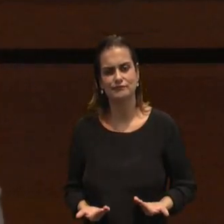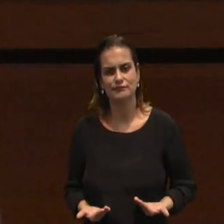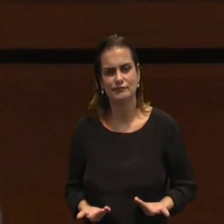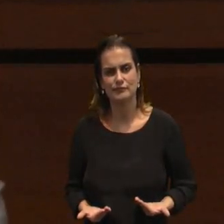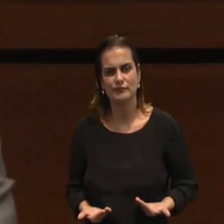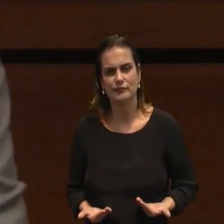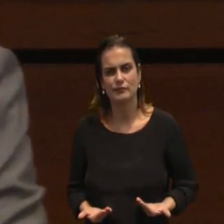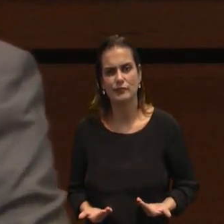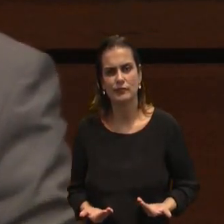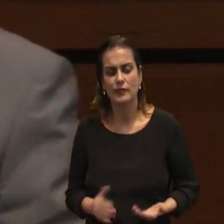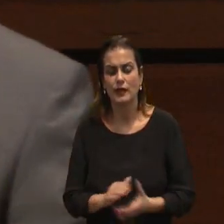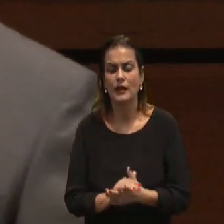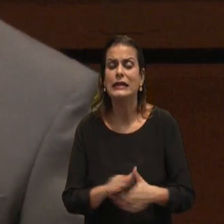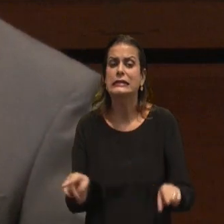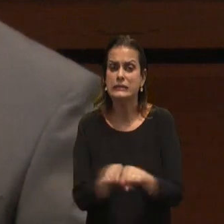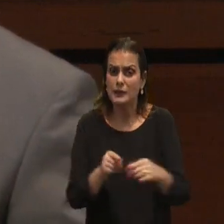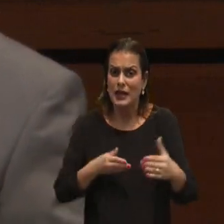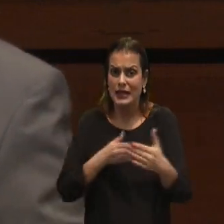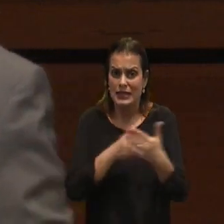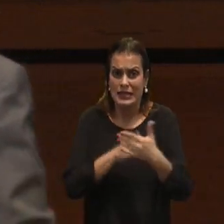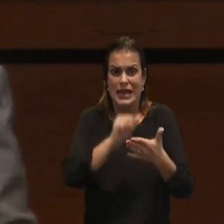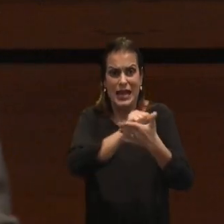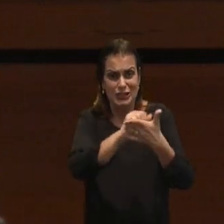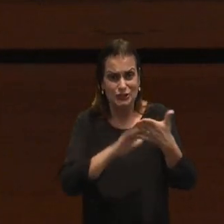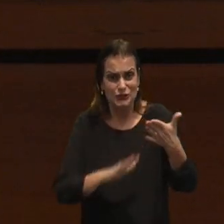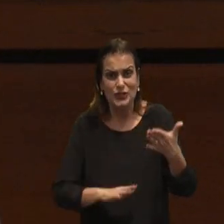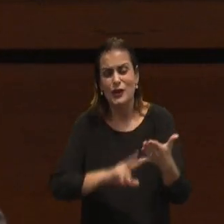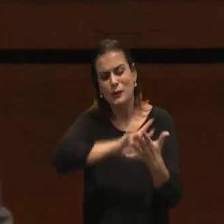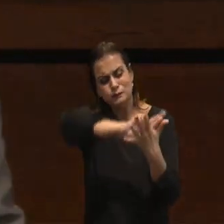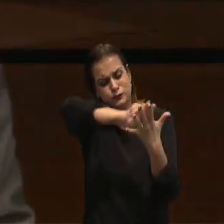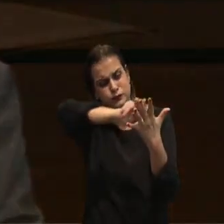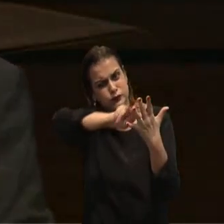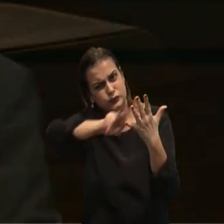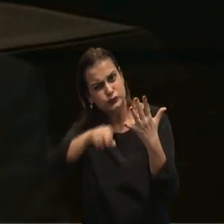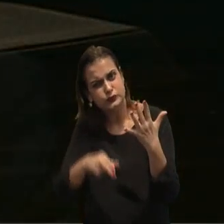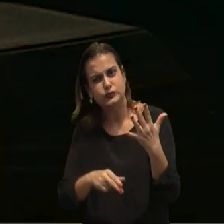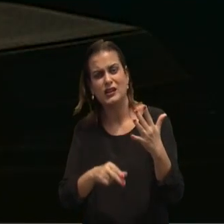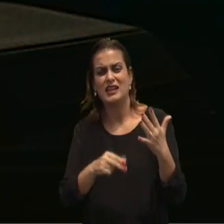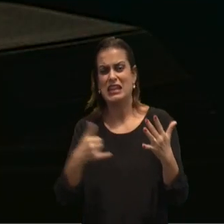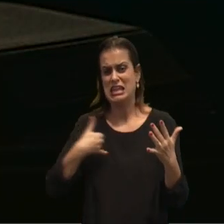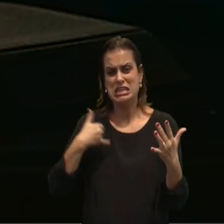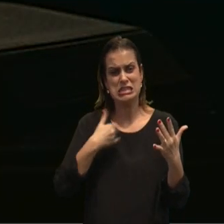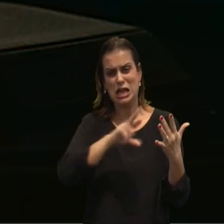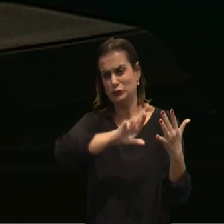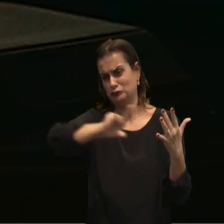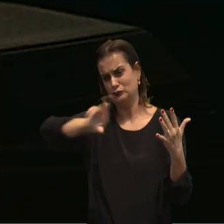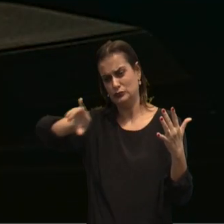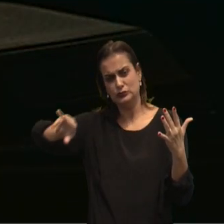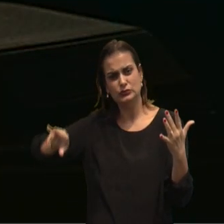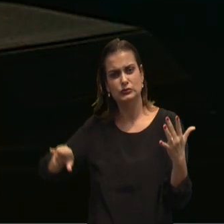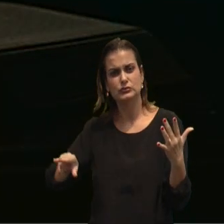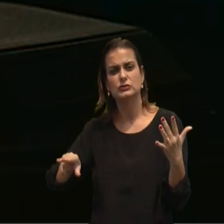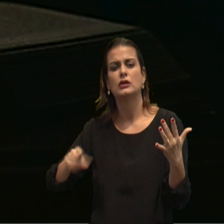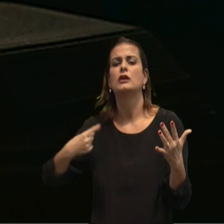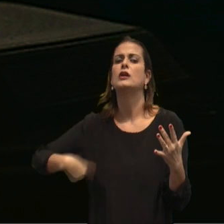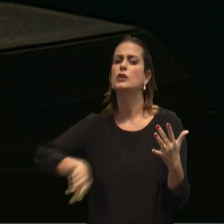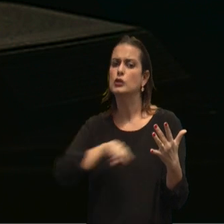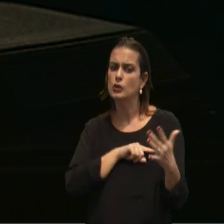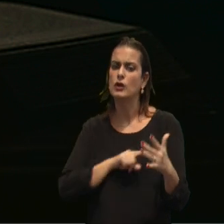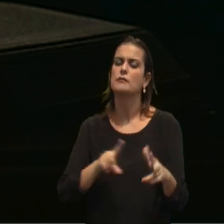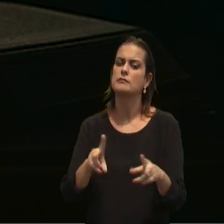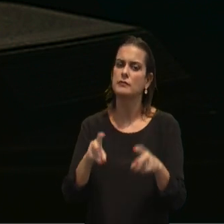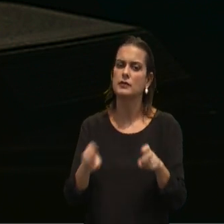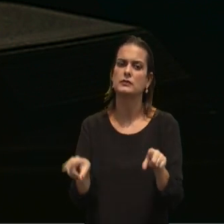Senhor, limitações das atividades nas mais variadas faixas etárias, é o que nós também